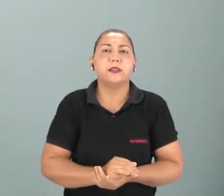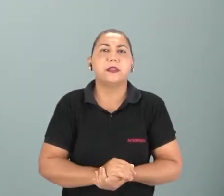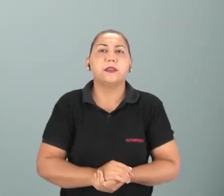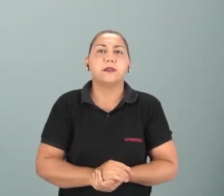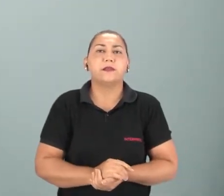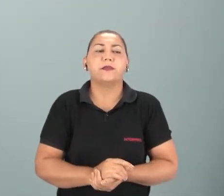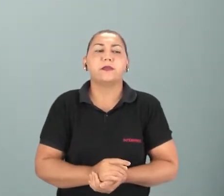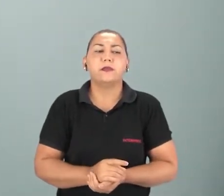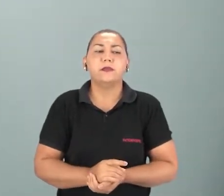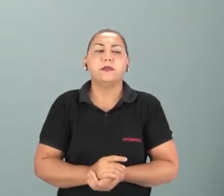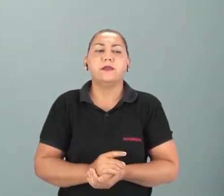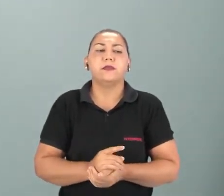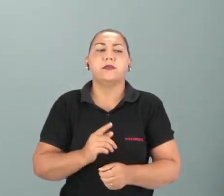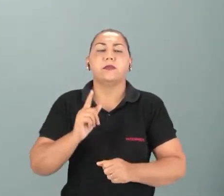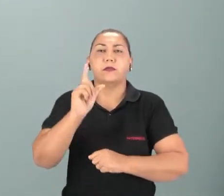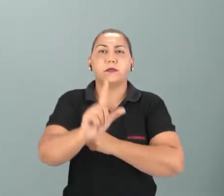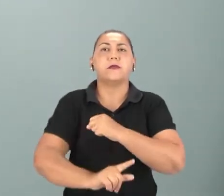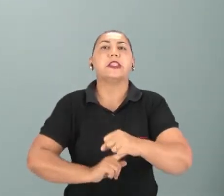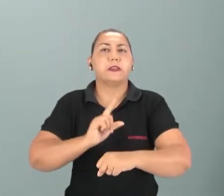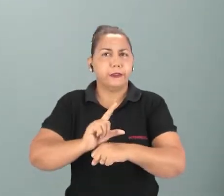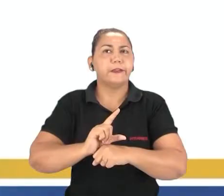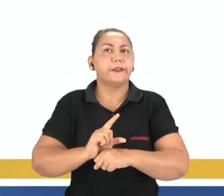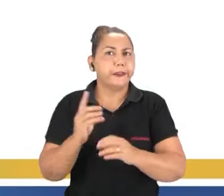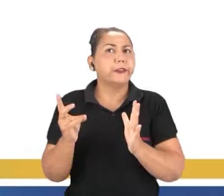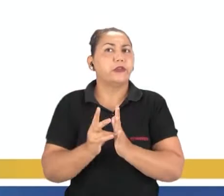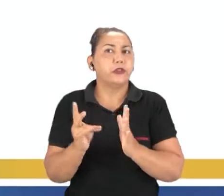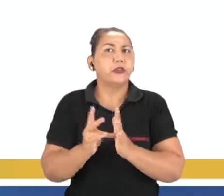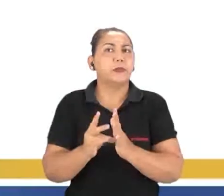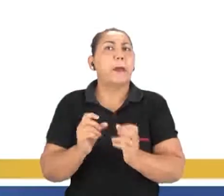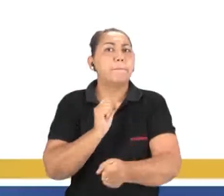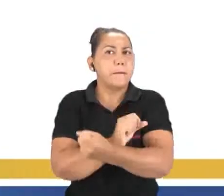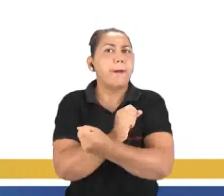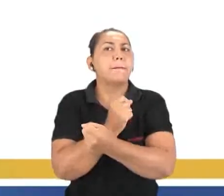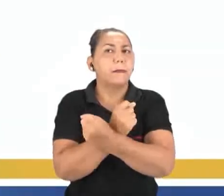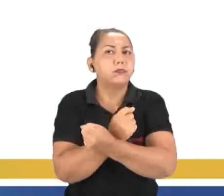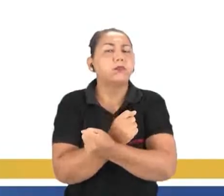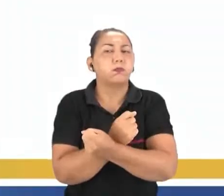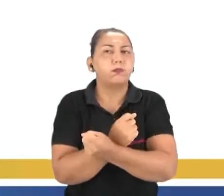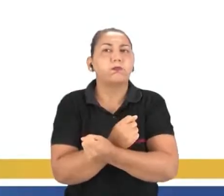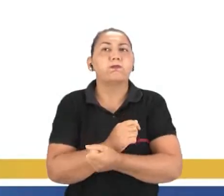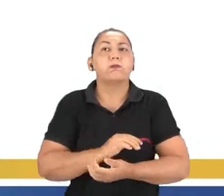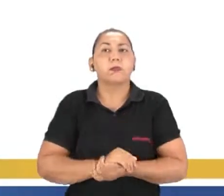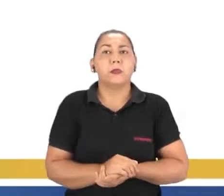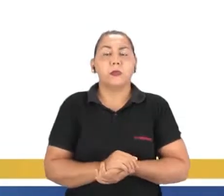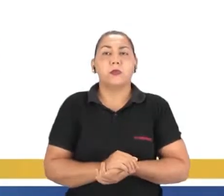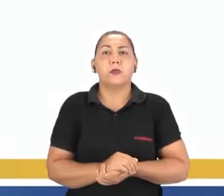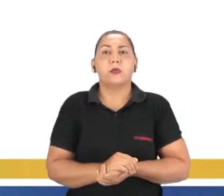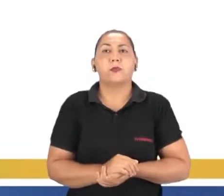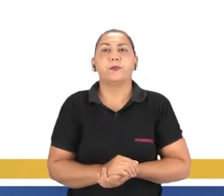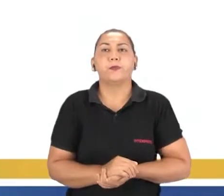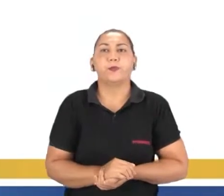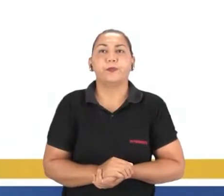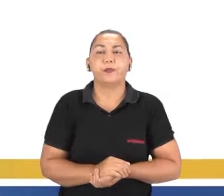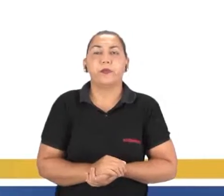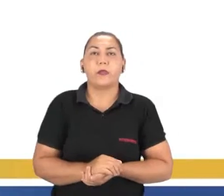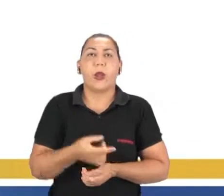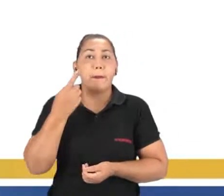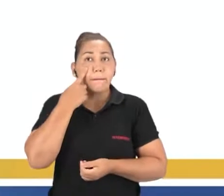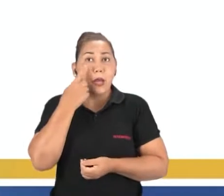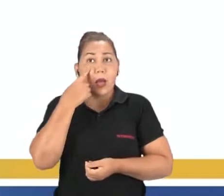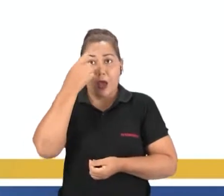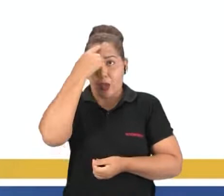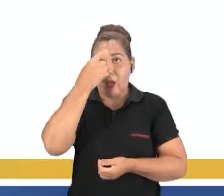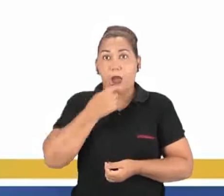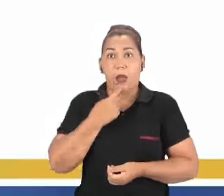mulheres para poder escravizá-los. Se nós voltarmos aqui, a gente vai observar isso, esses ataques nessas aldeias, nessa